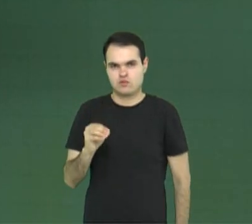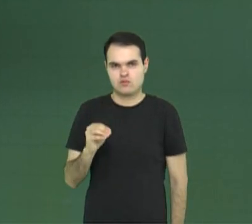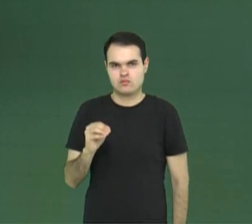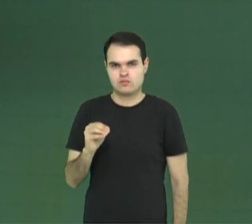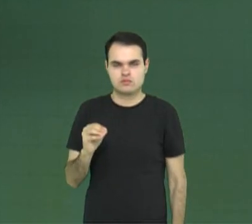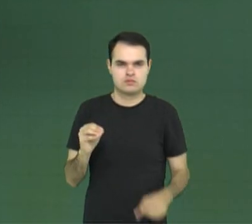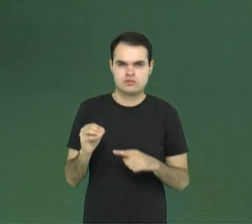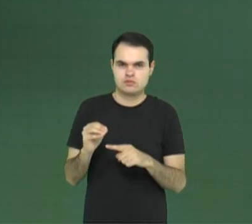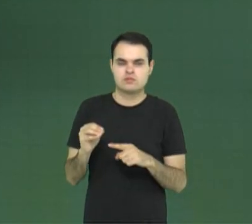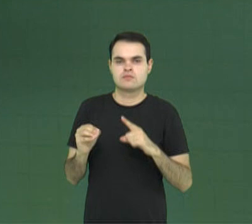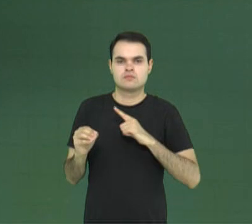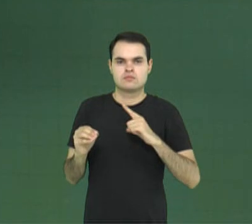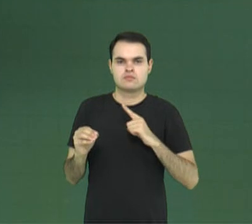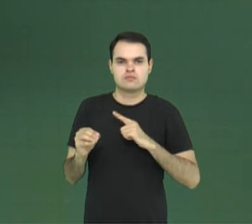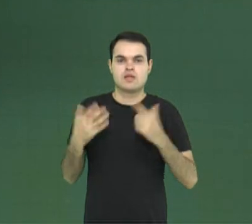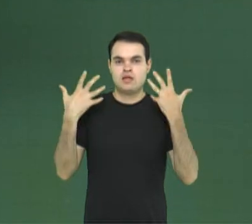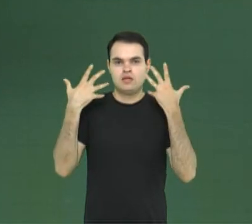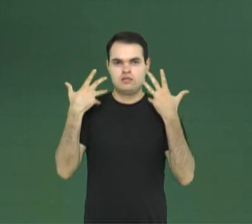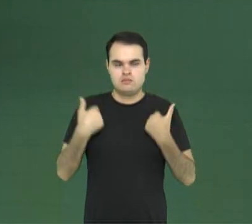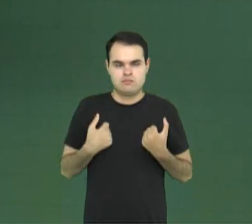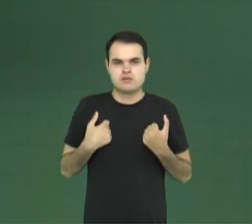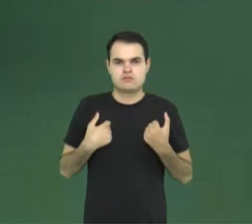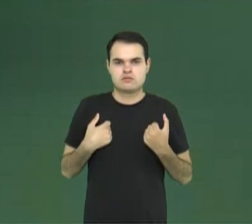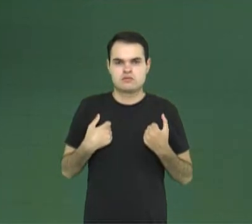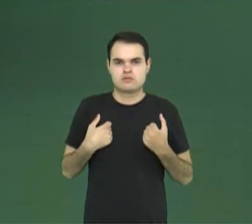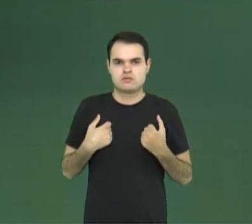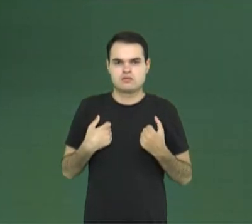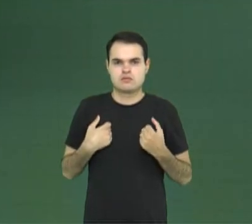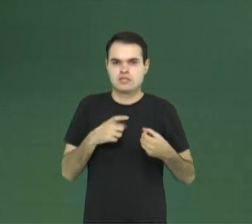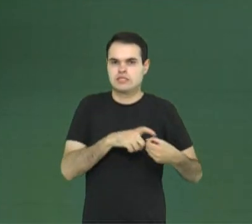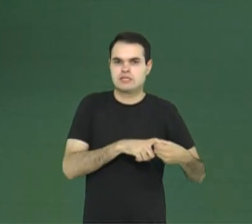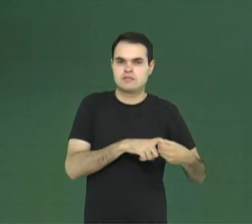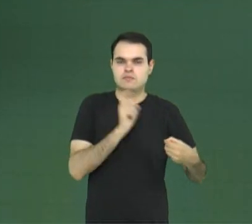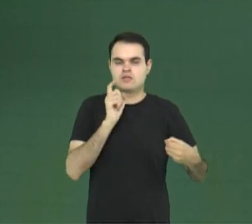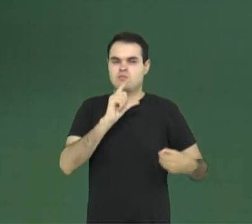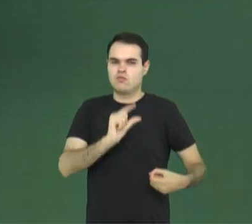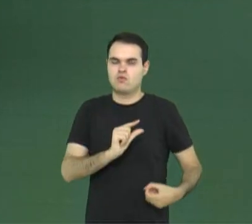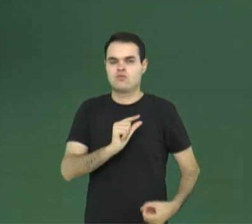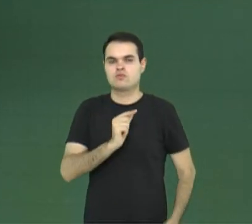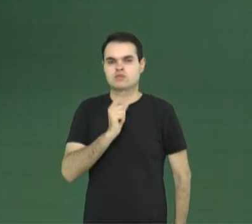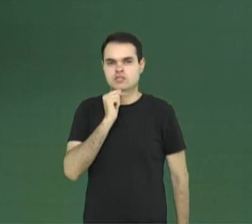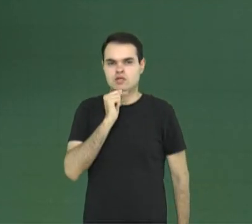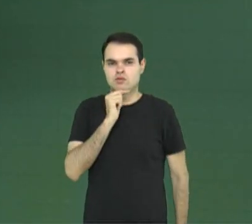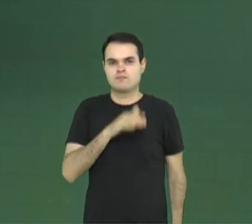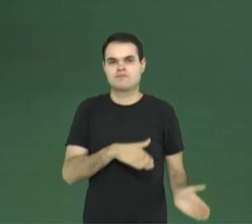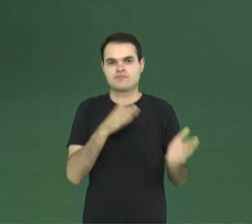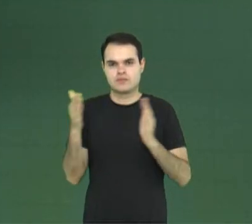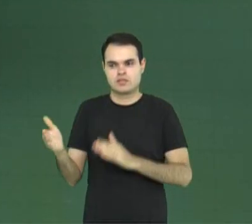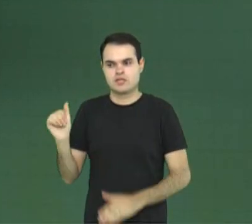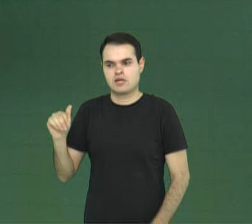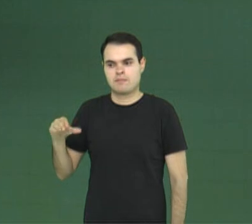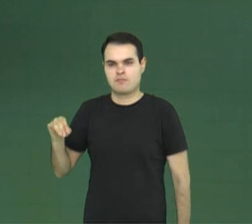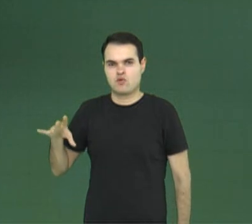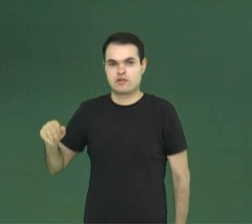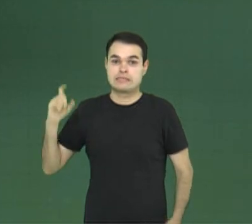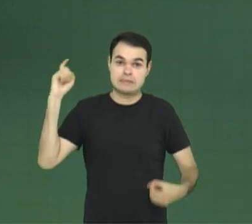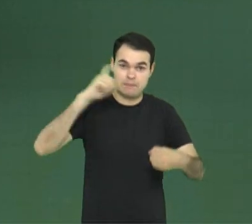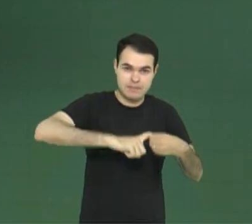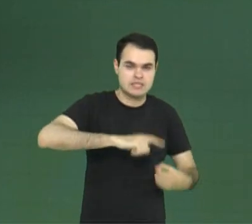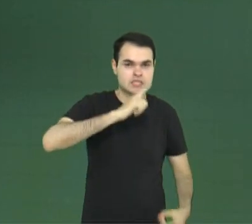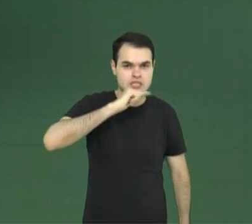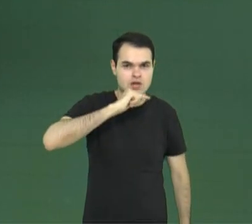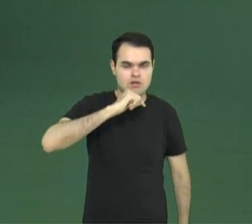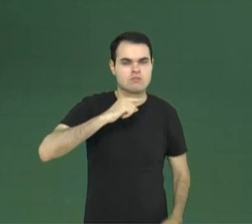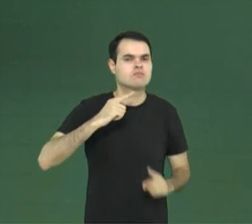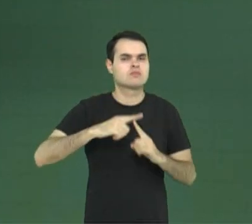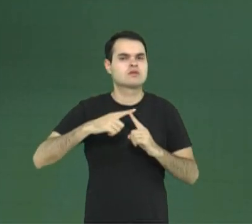ele está presente em animais que vão ser menos dependentes de água e a amônia em animais que são mais dependentes de água.